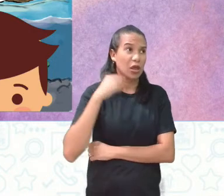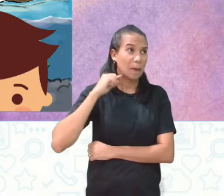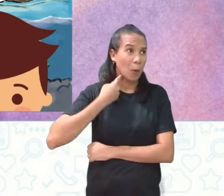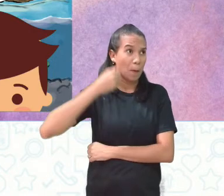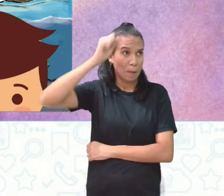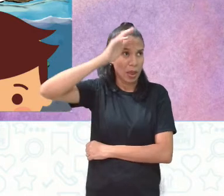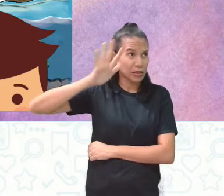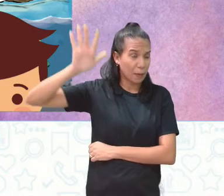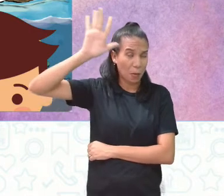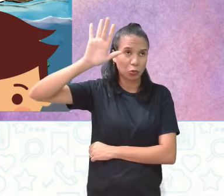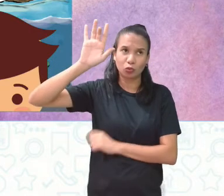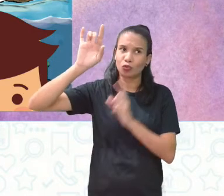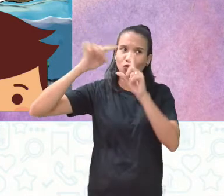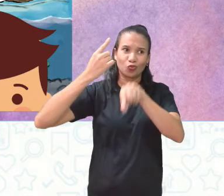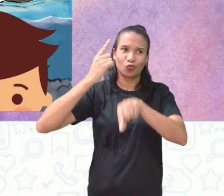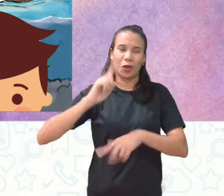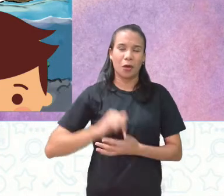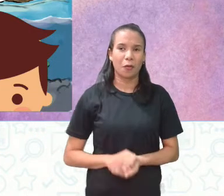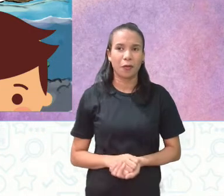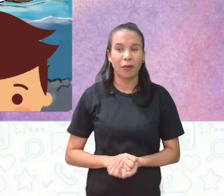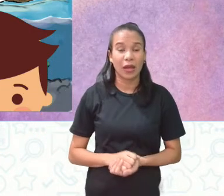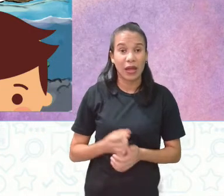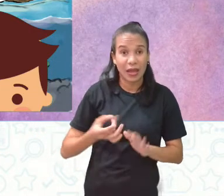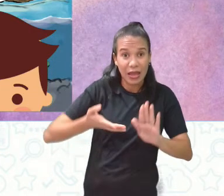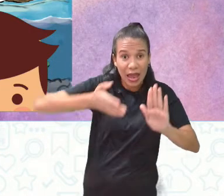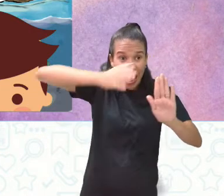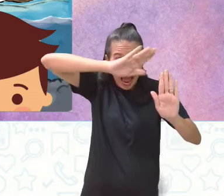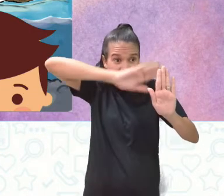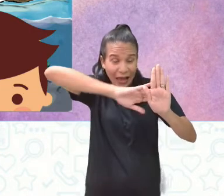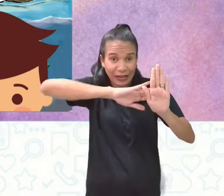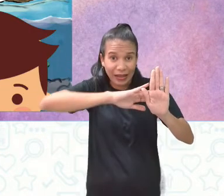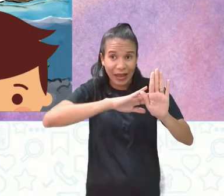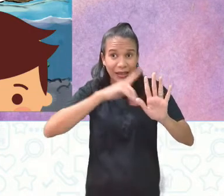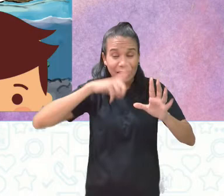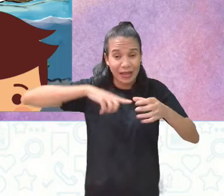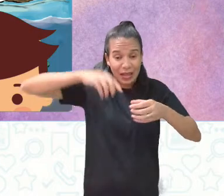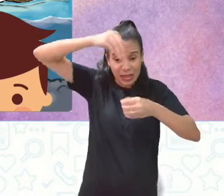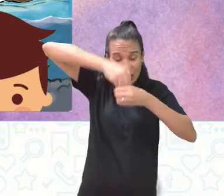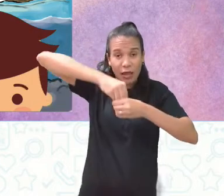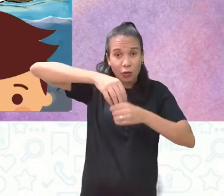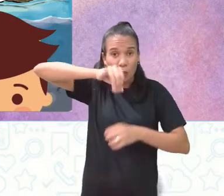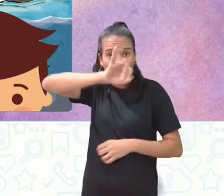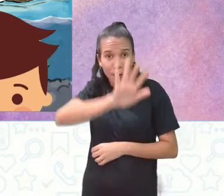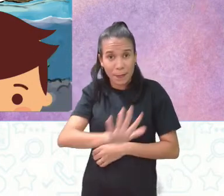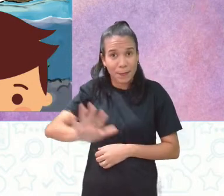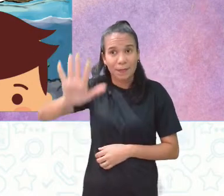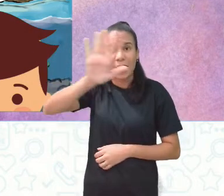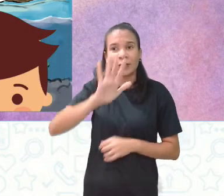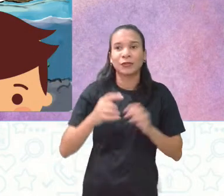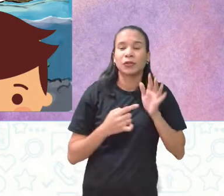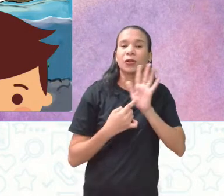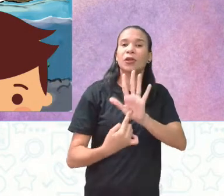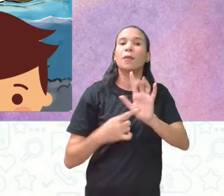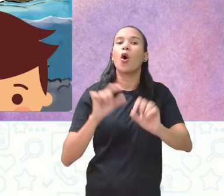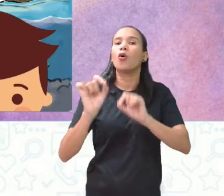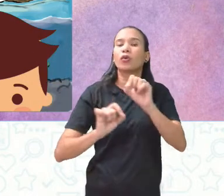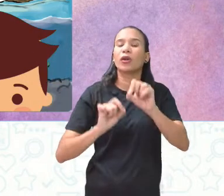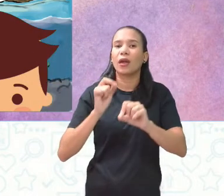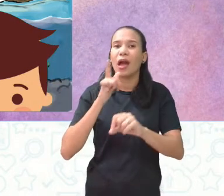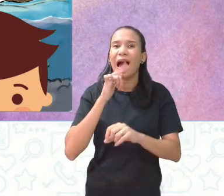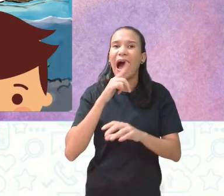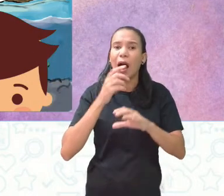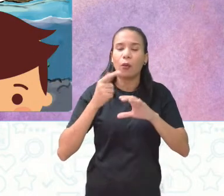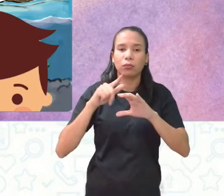que está poluída, e coloco essa caricatura dentro dessa imagem que mostra aí o